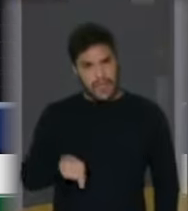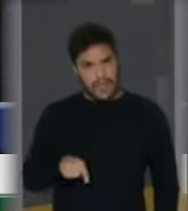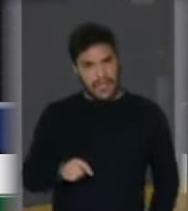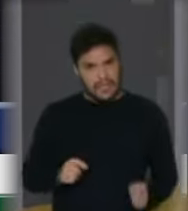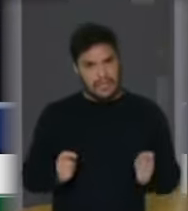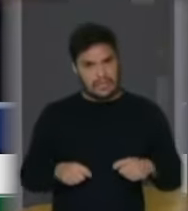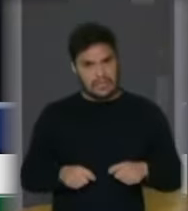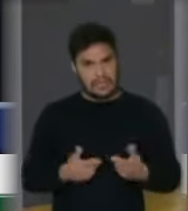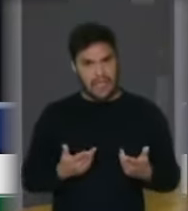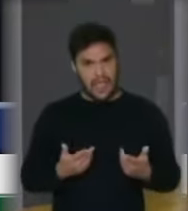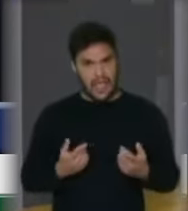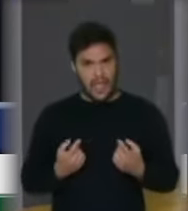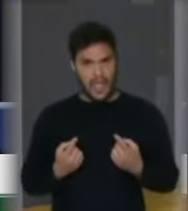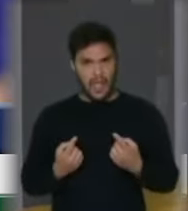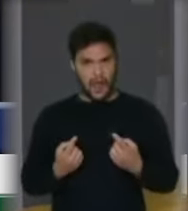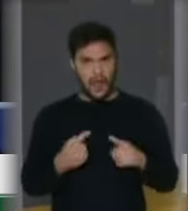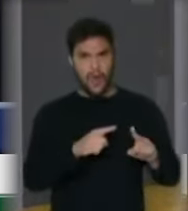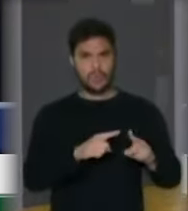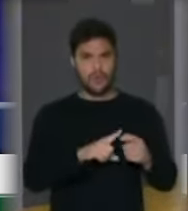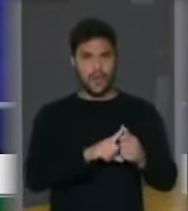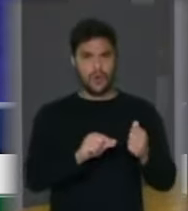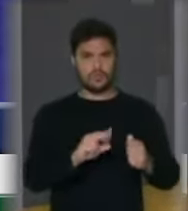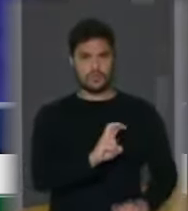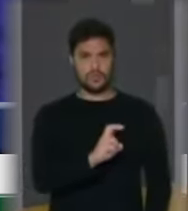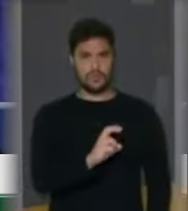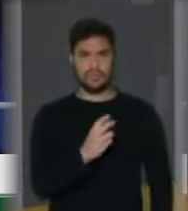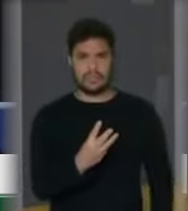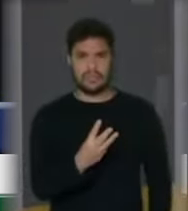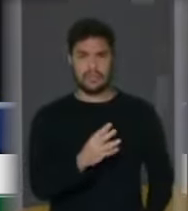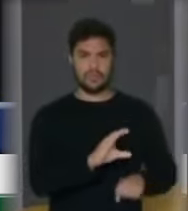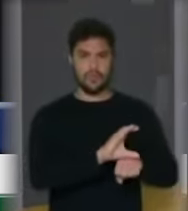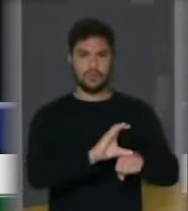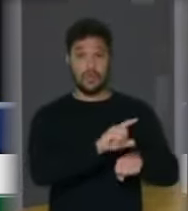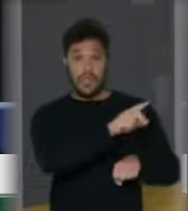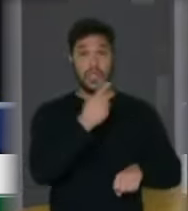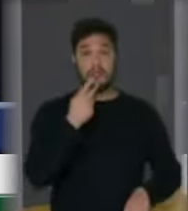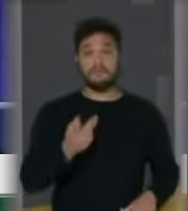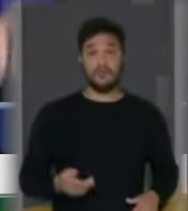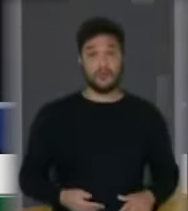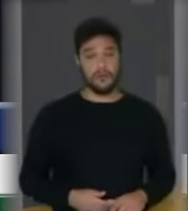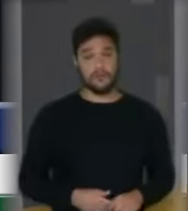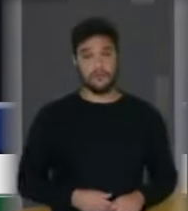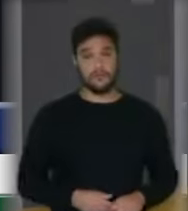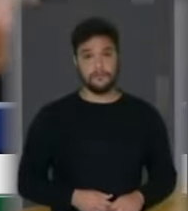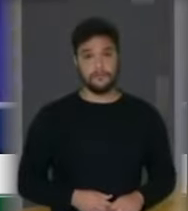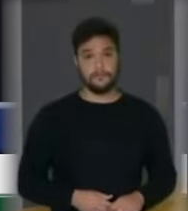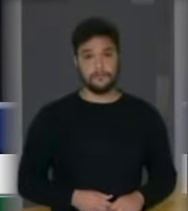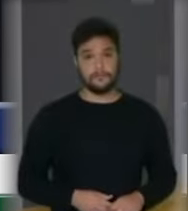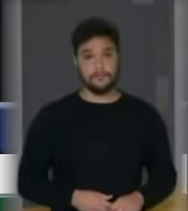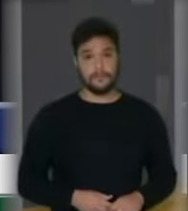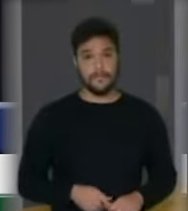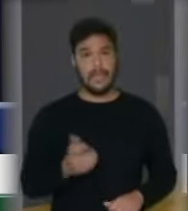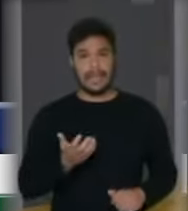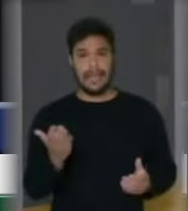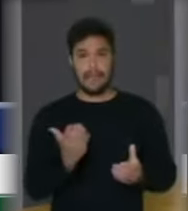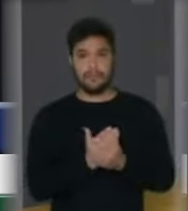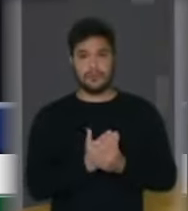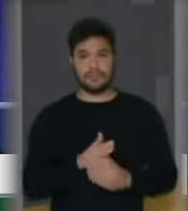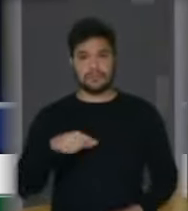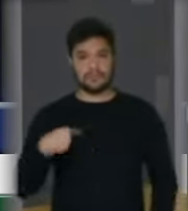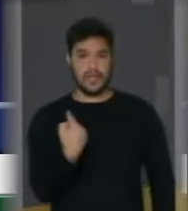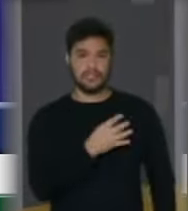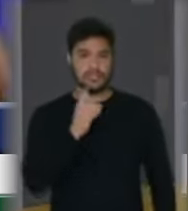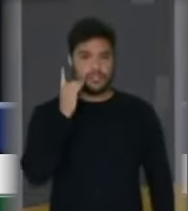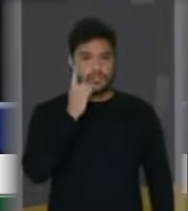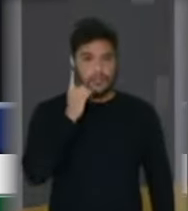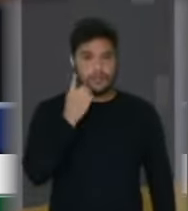afrontar o artigo 53 da Constituição, como ele vem fazendo. querendo processar deputados, como o deputado